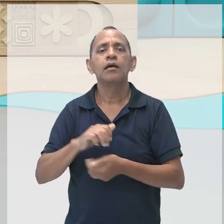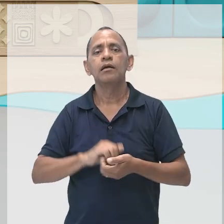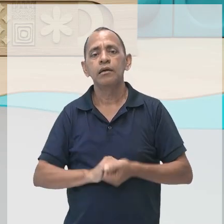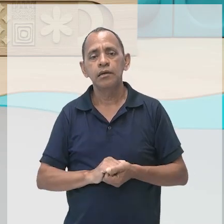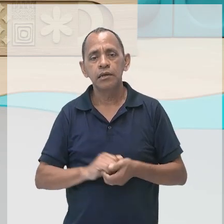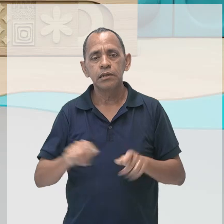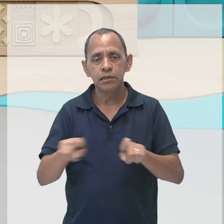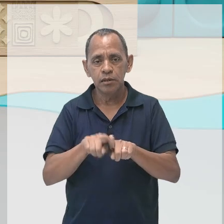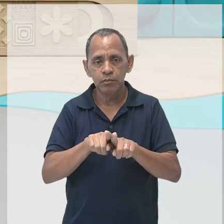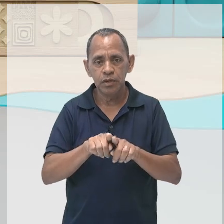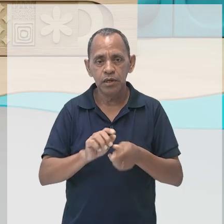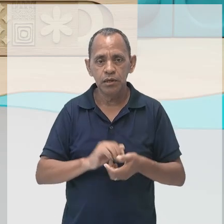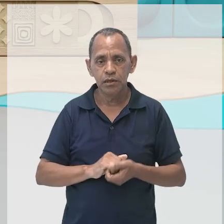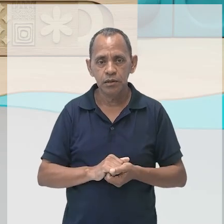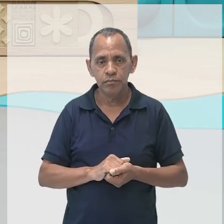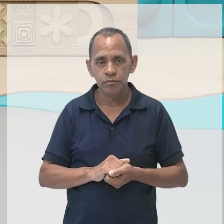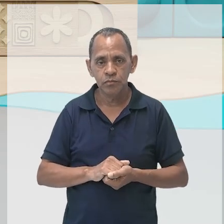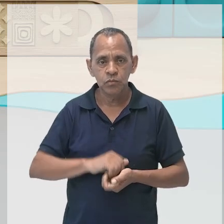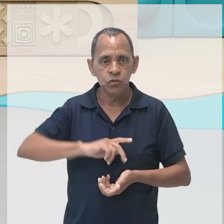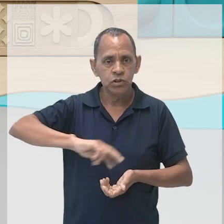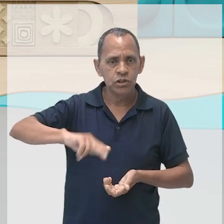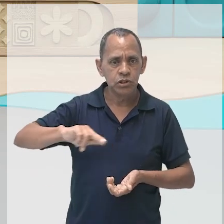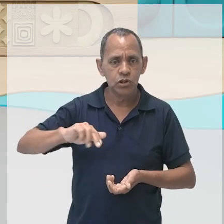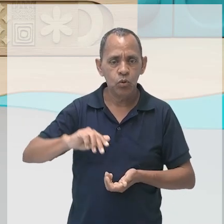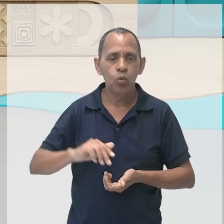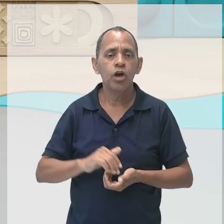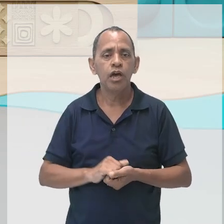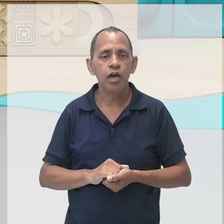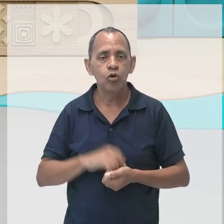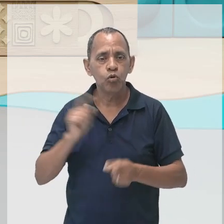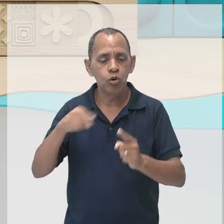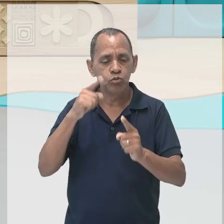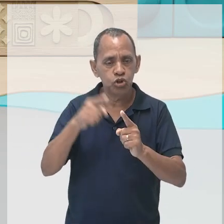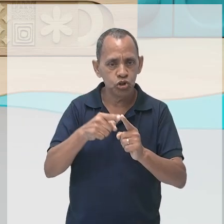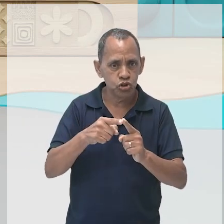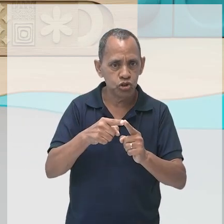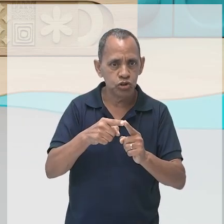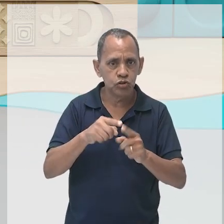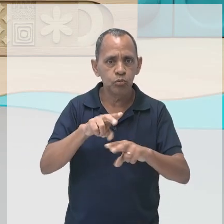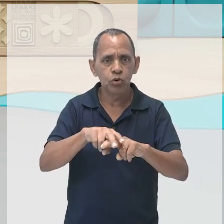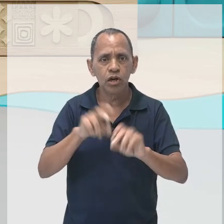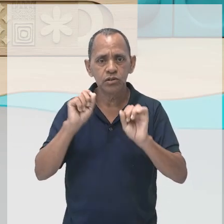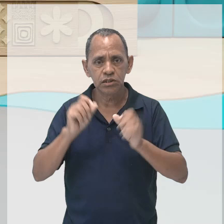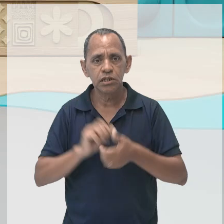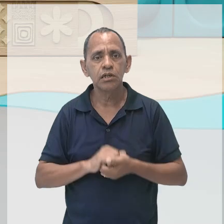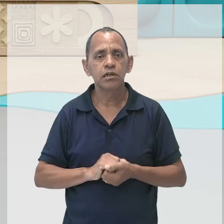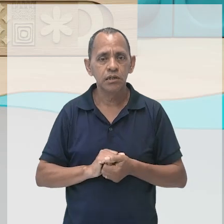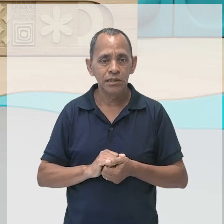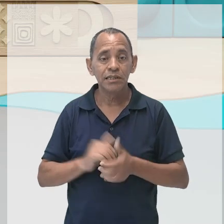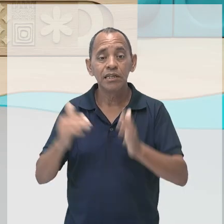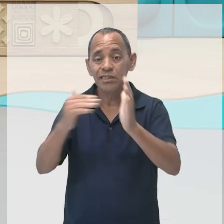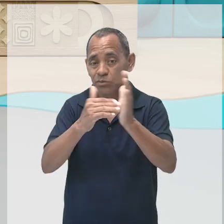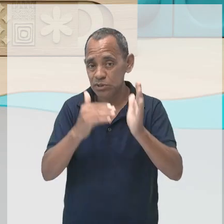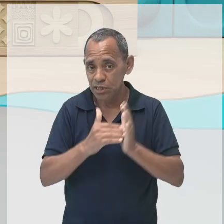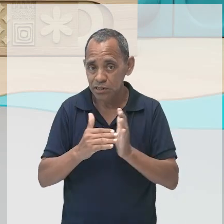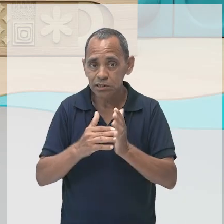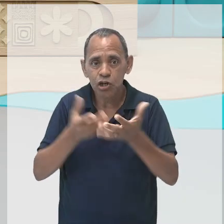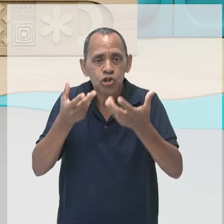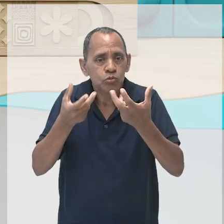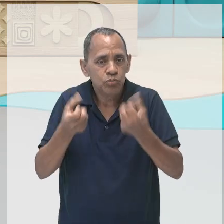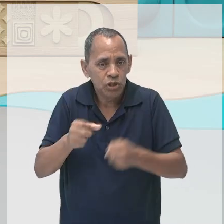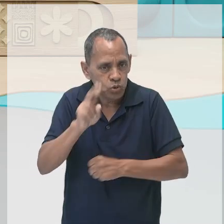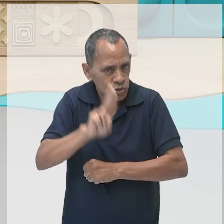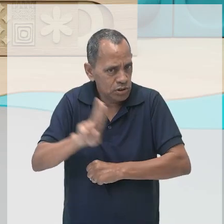exemplo. Por quê? Devido à limitação de peso utilizado nessas atividades, né? Lembrando